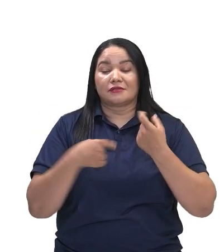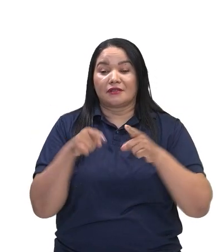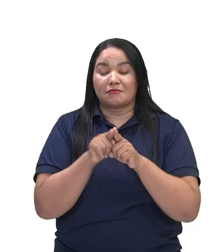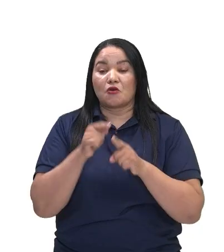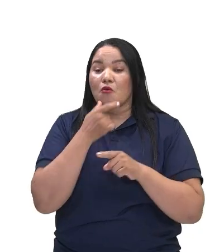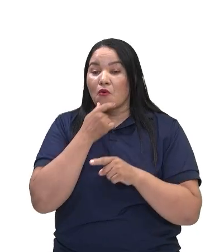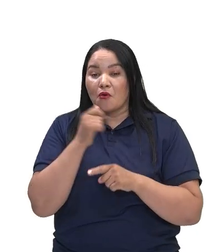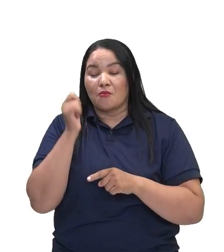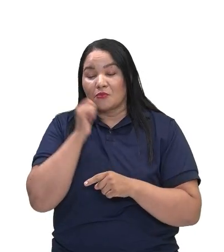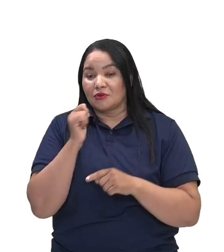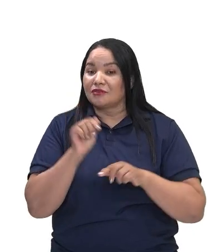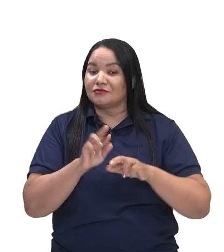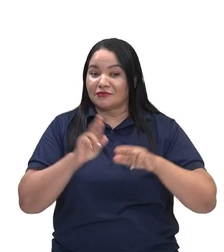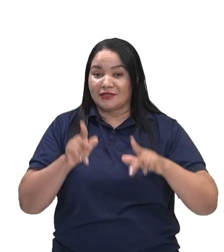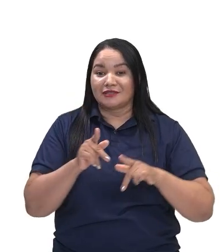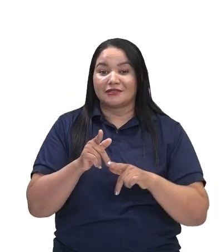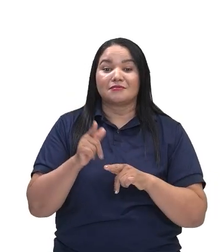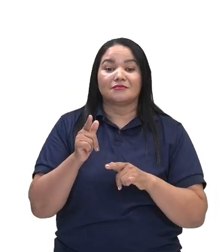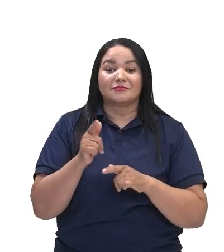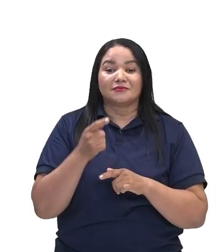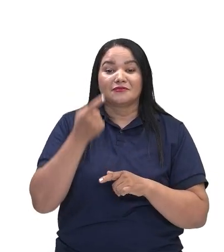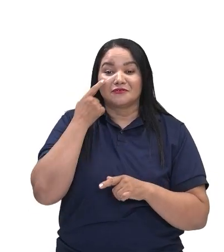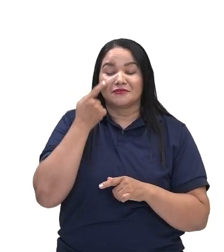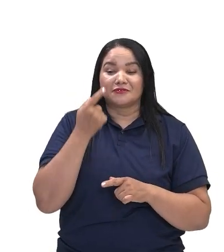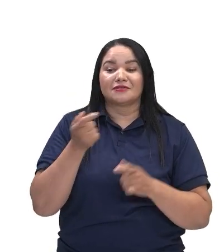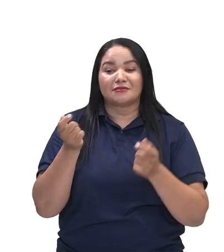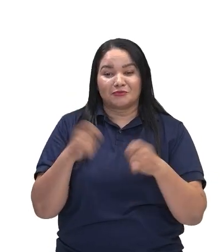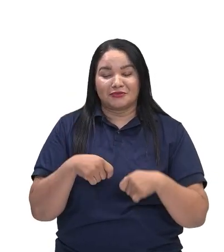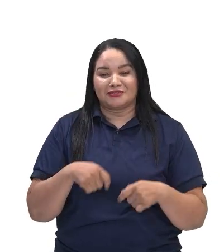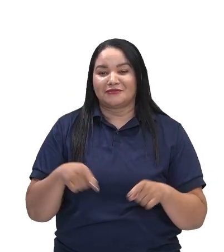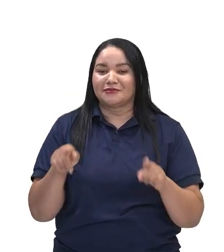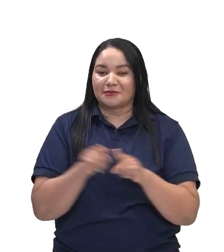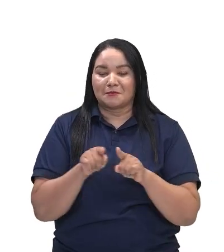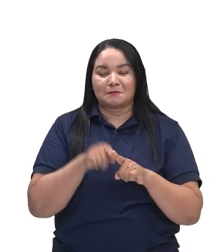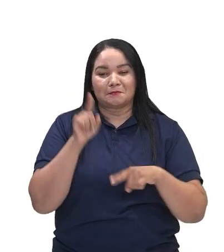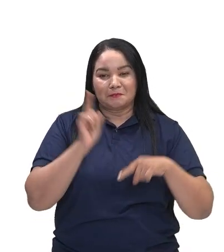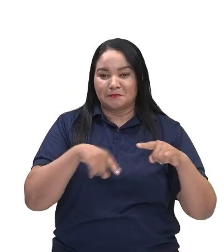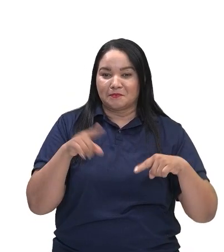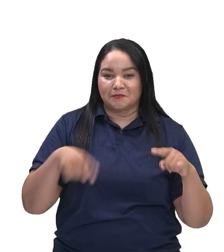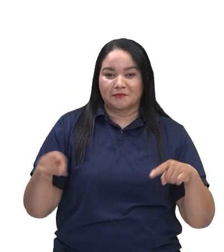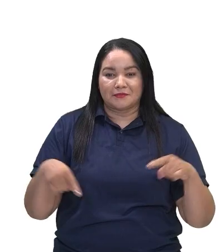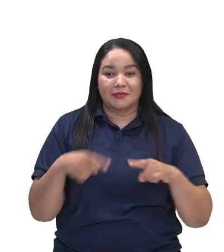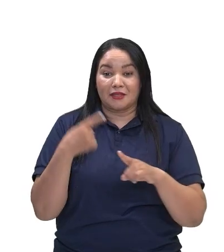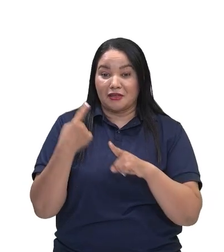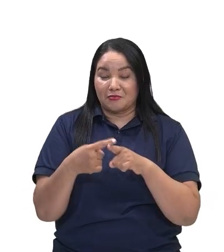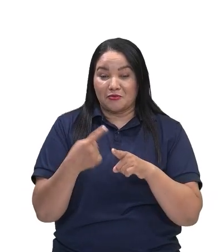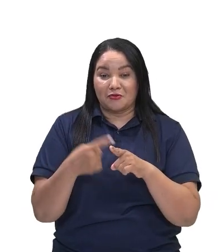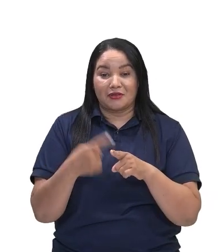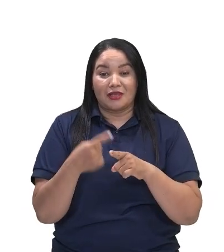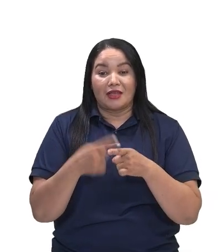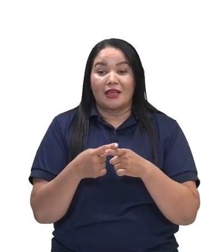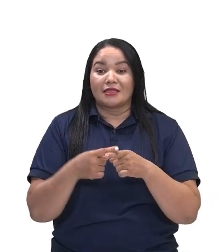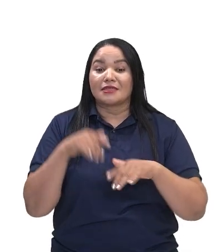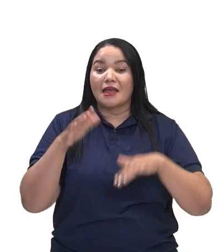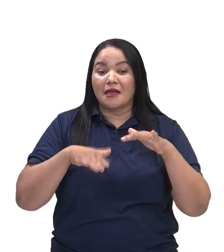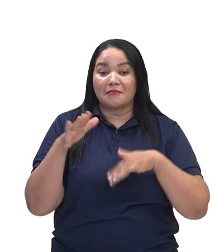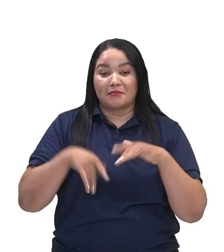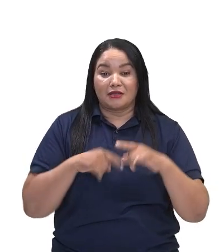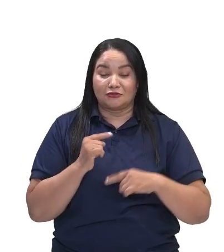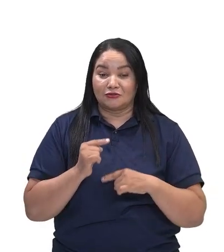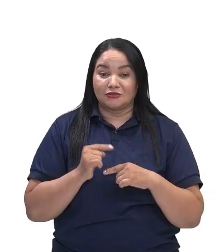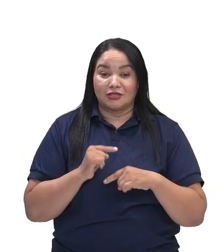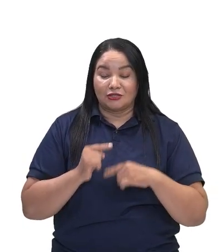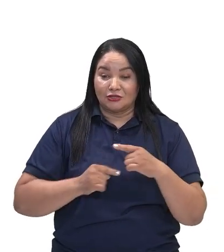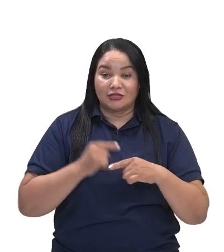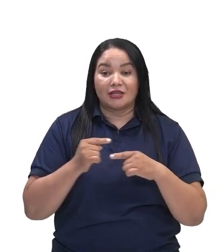força física, né? Claro que isso também vai variar, até mesmo porque existem fatores genéticos. Então, alguns